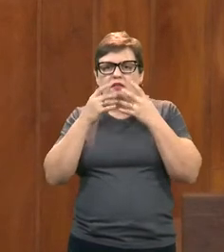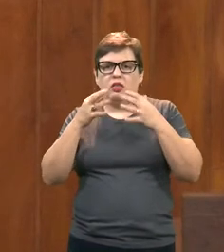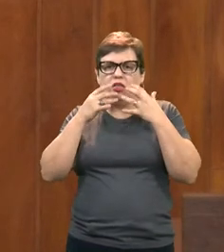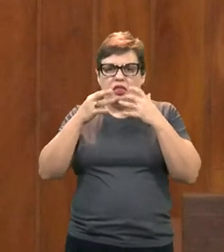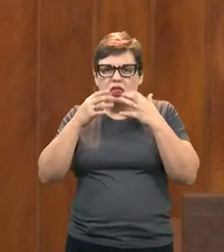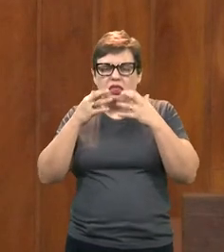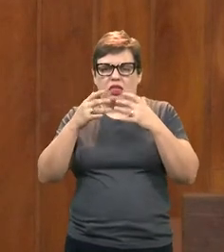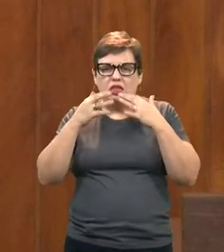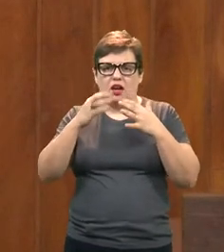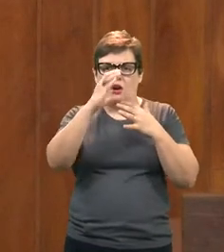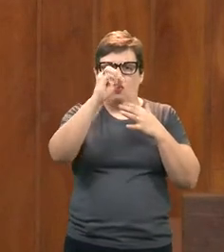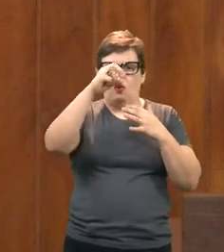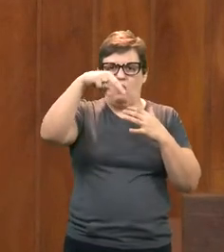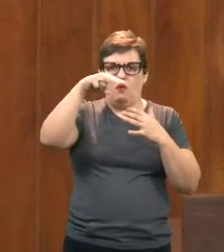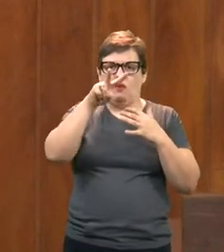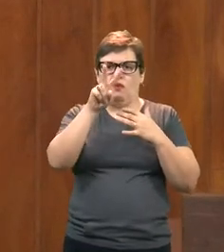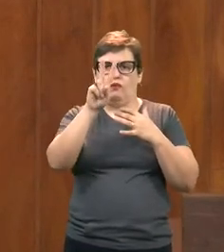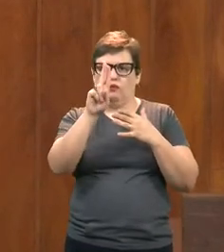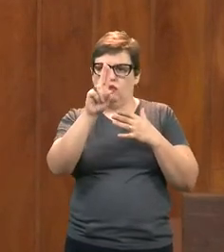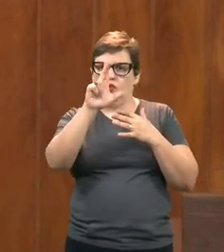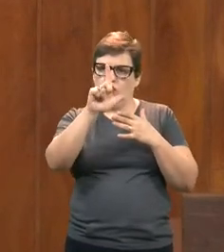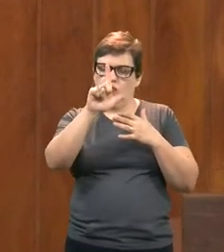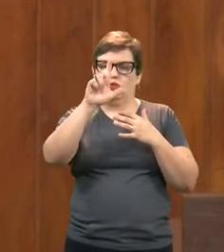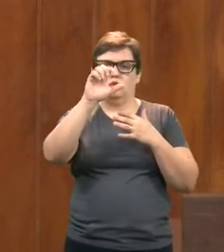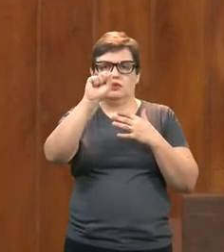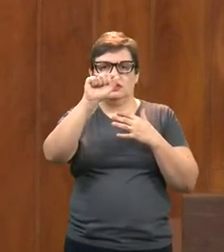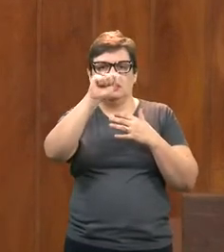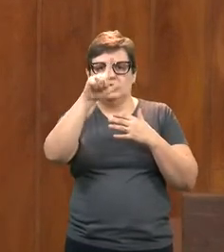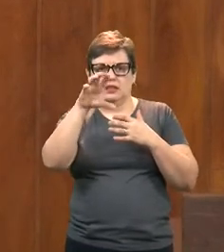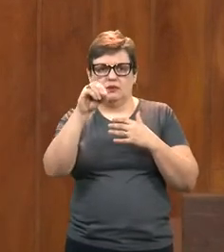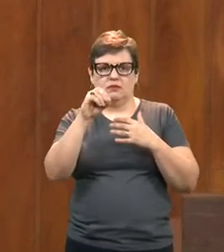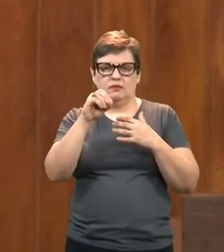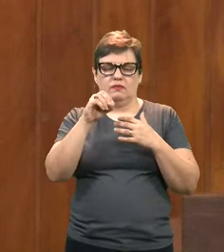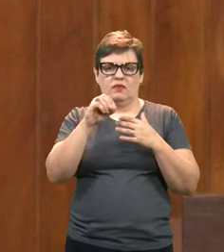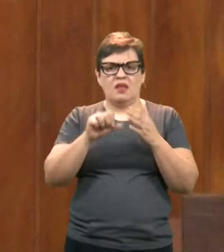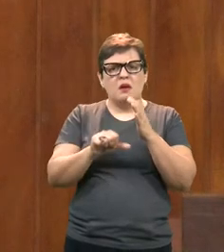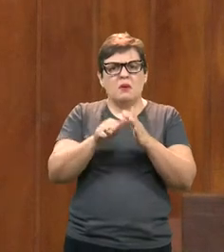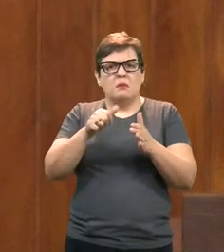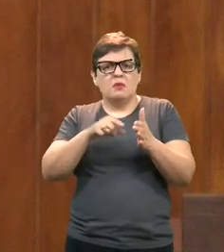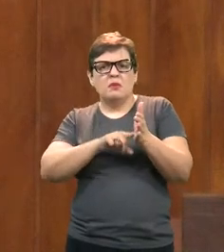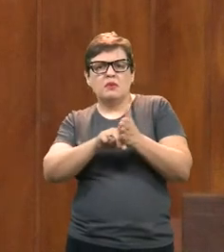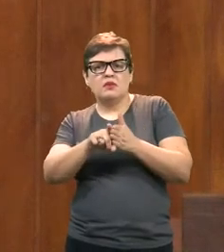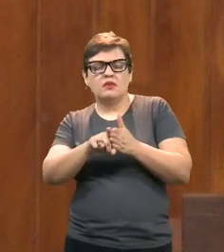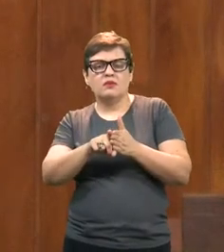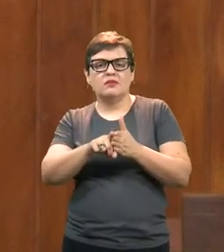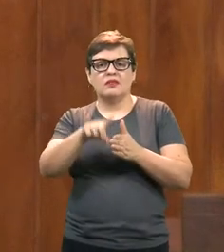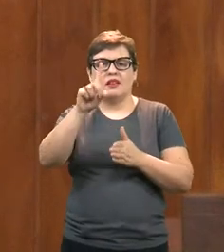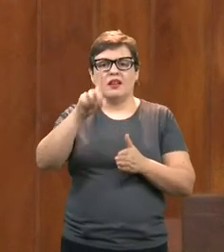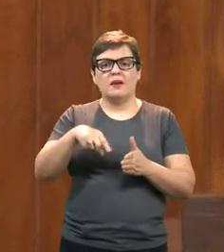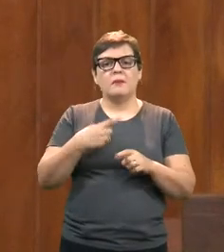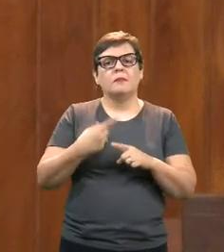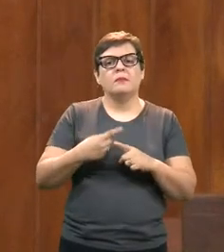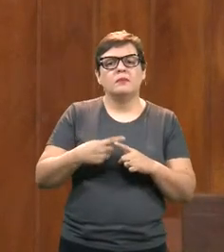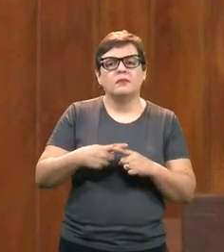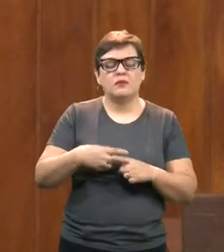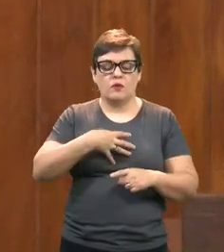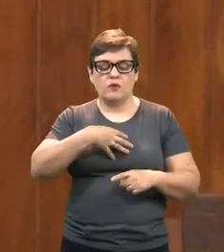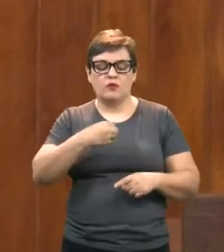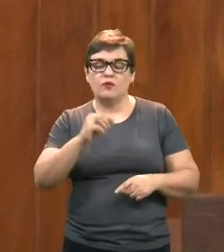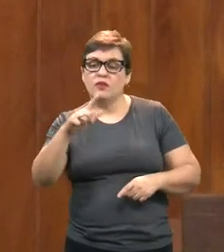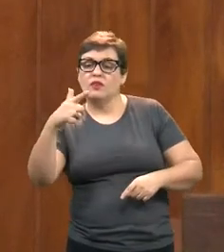uma resposta terapêutica excelente. E a primeira pergunta dela, por que que o filho da americana pode ter essa medicação e o meu filho não